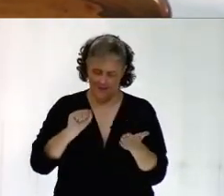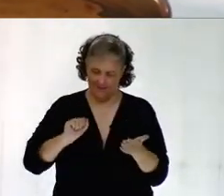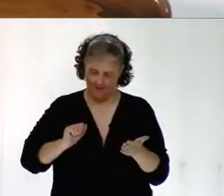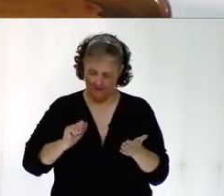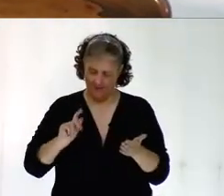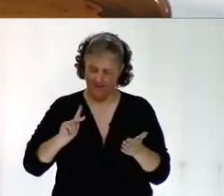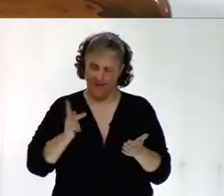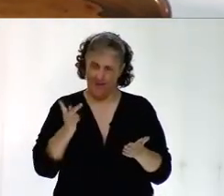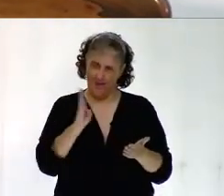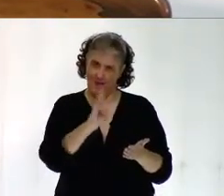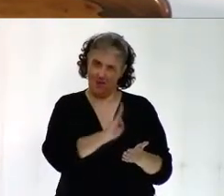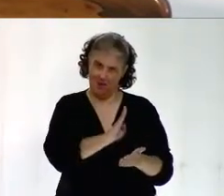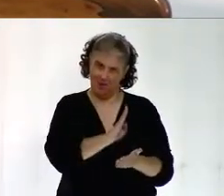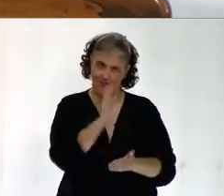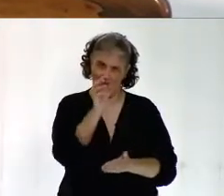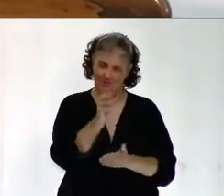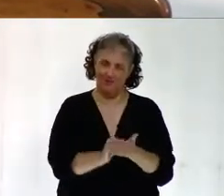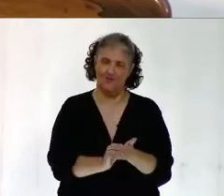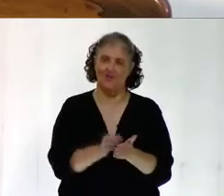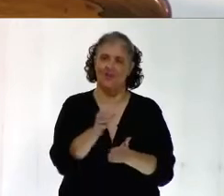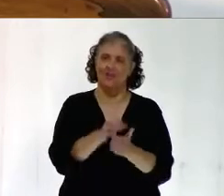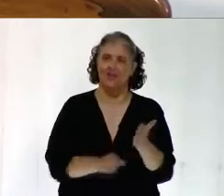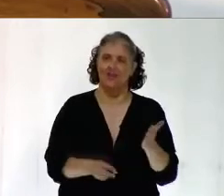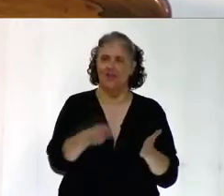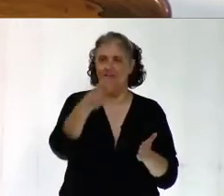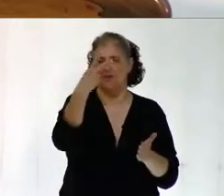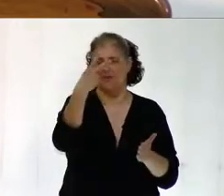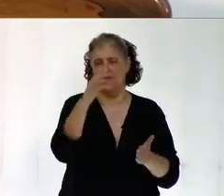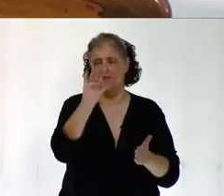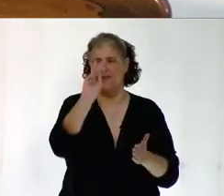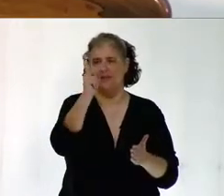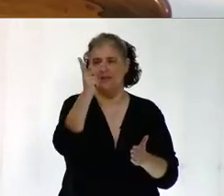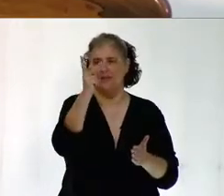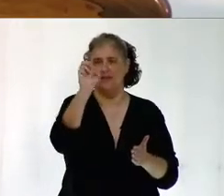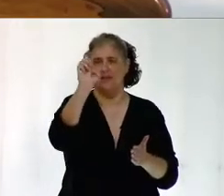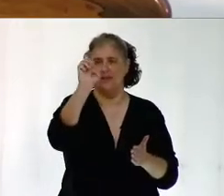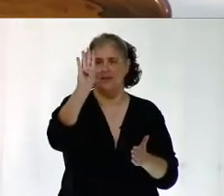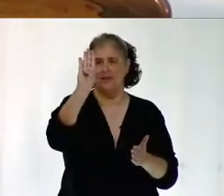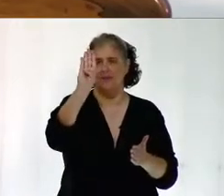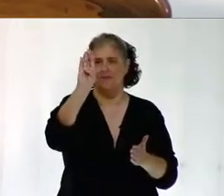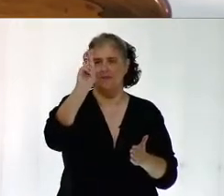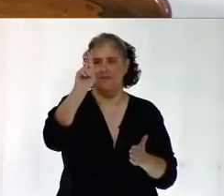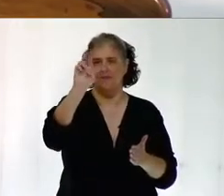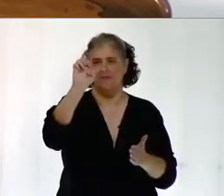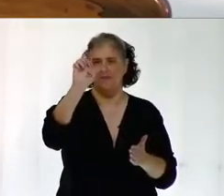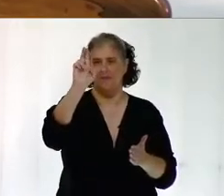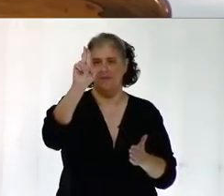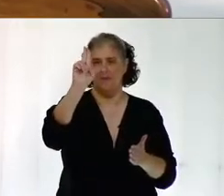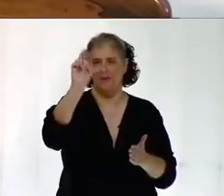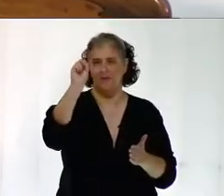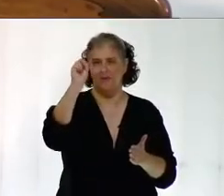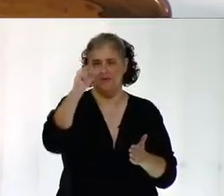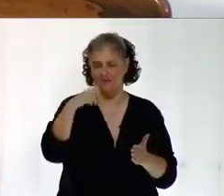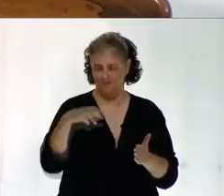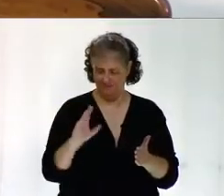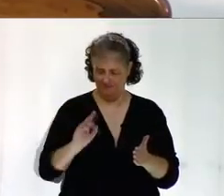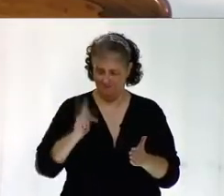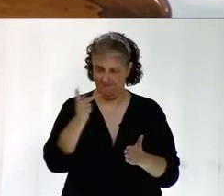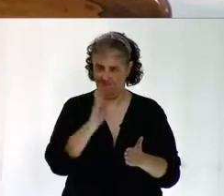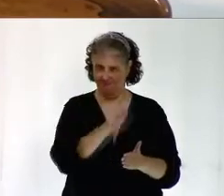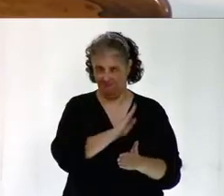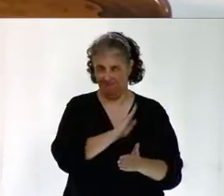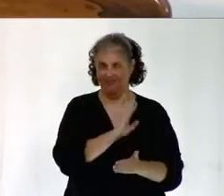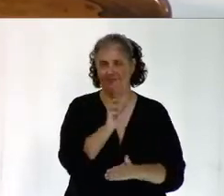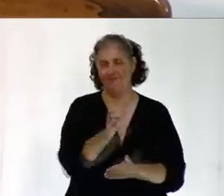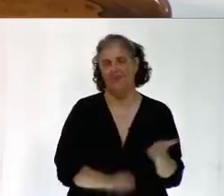hebreus capítulo 2 hebreus tem muitas explicações sobre coisas passadas muitas mesmo se